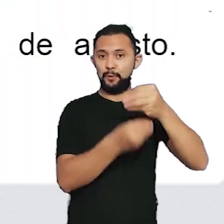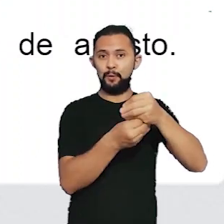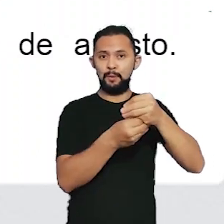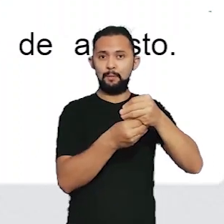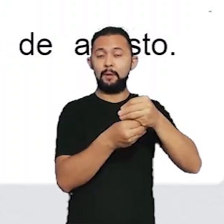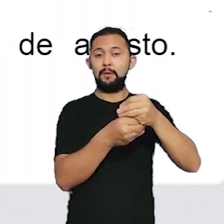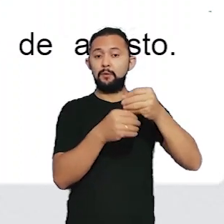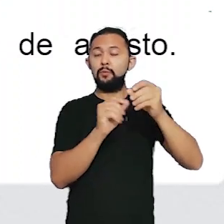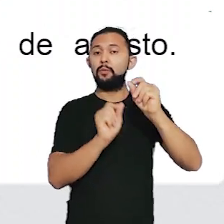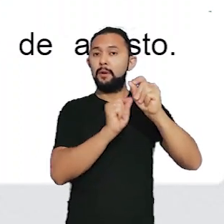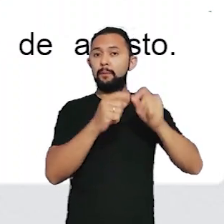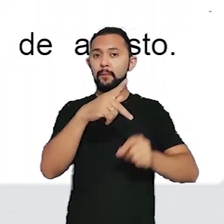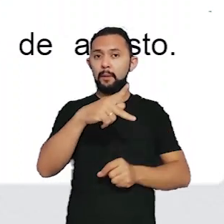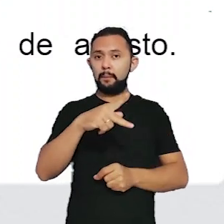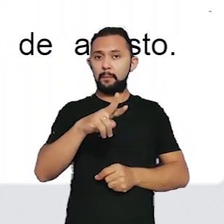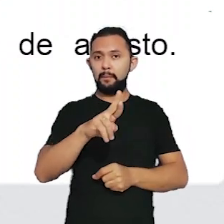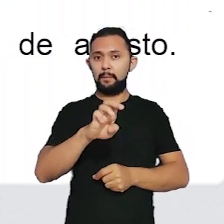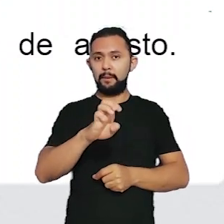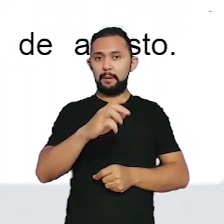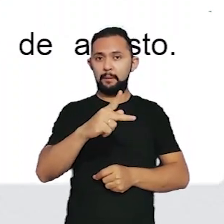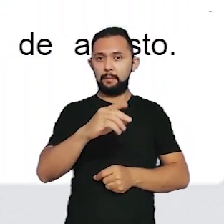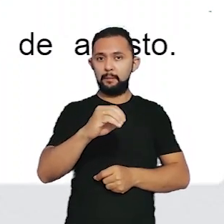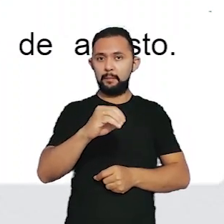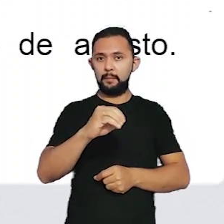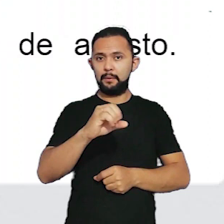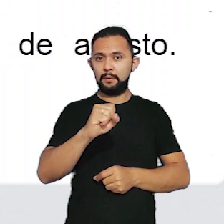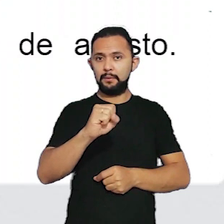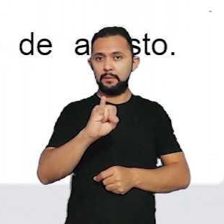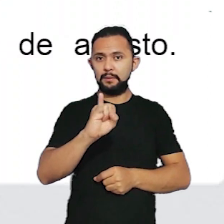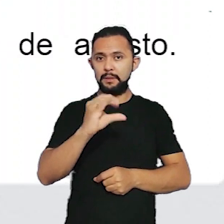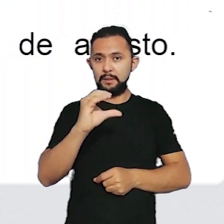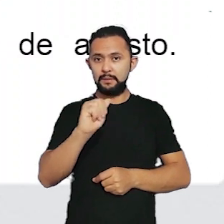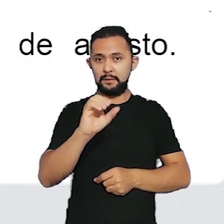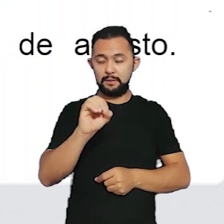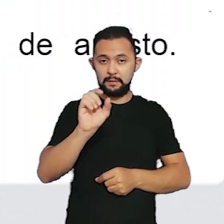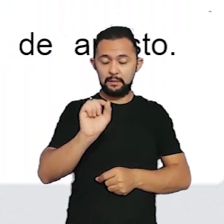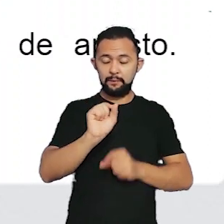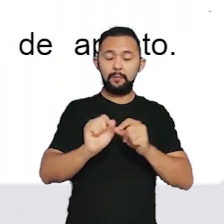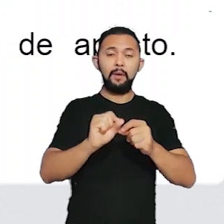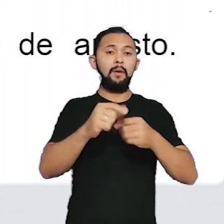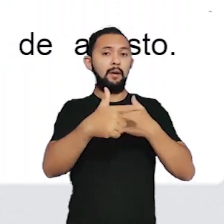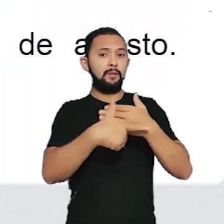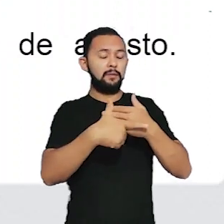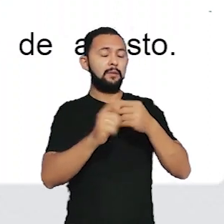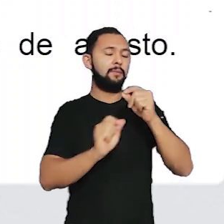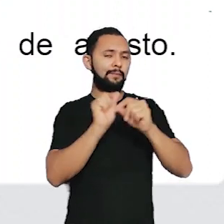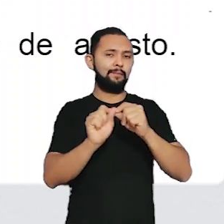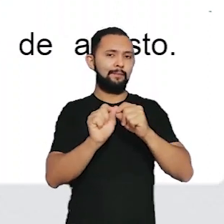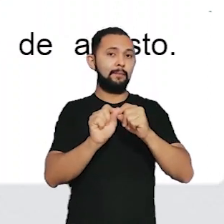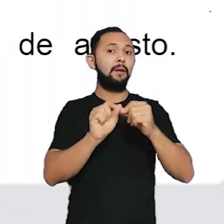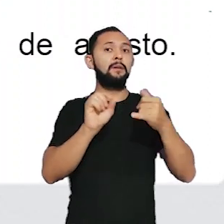que é acompanhado de uma preposição, tá bom? Então, ele vai exercer a função de um objeto indireto. O